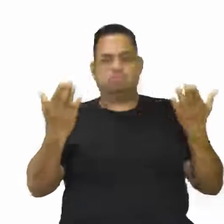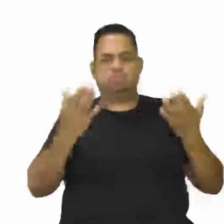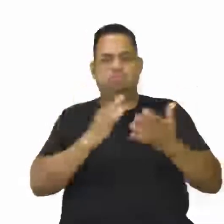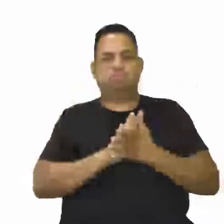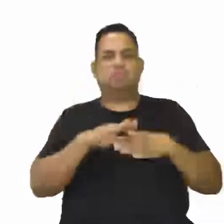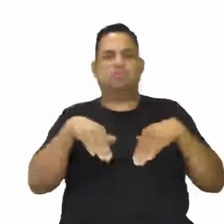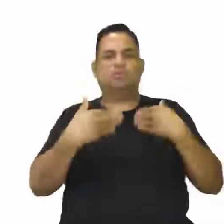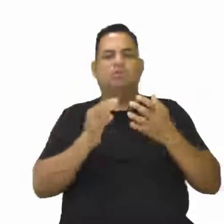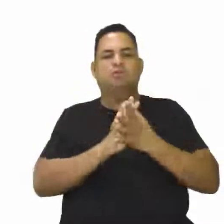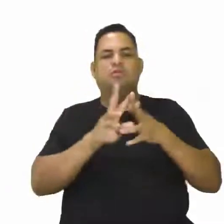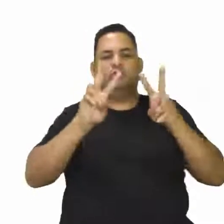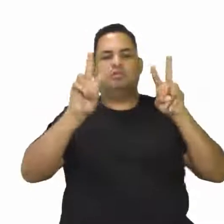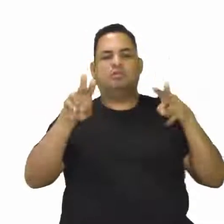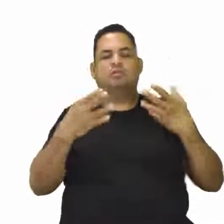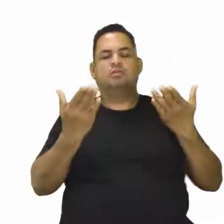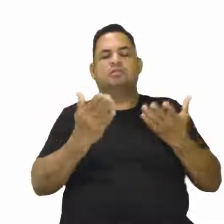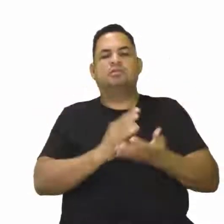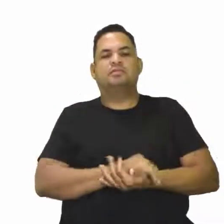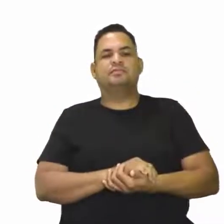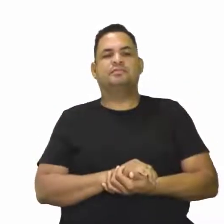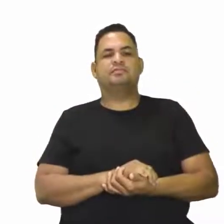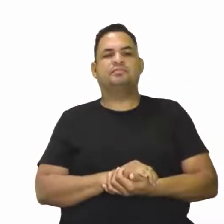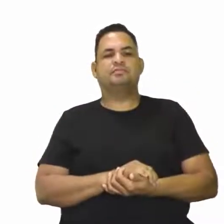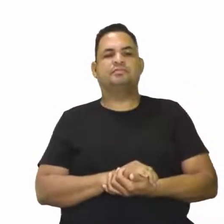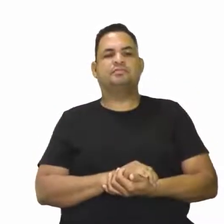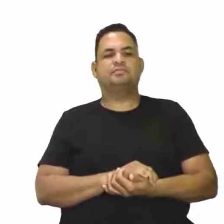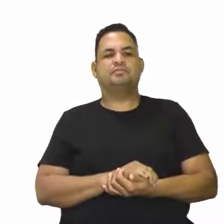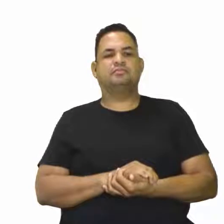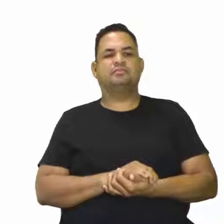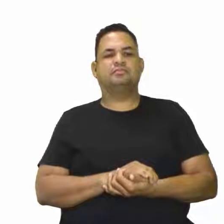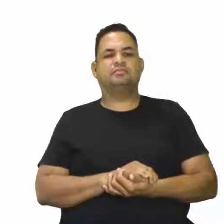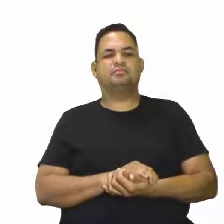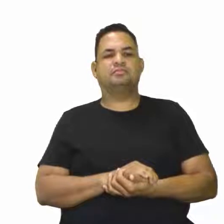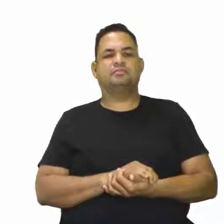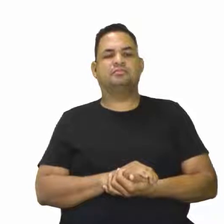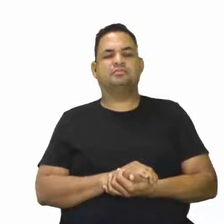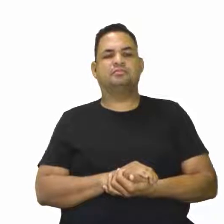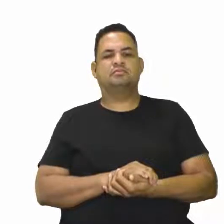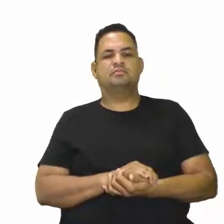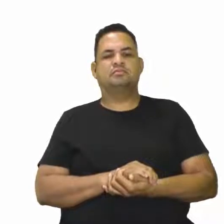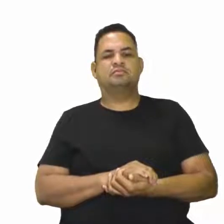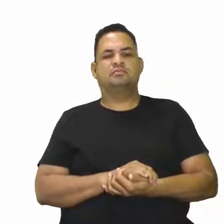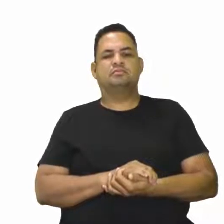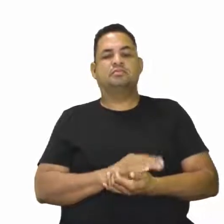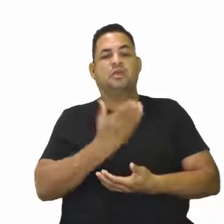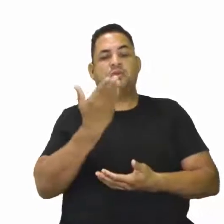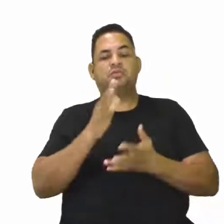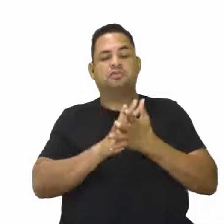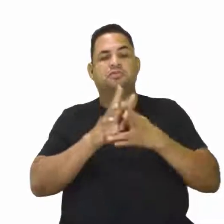o tema que estaria aqui nesse meinho